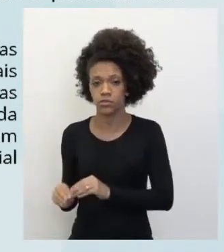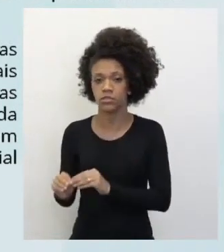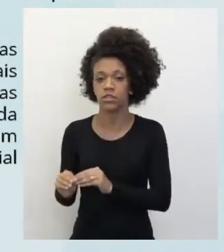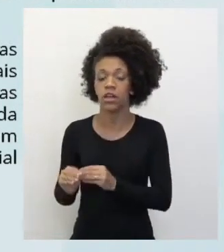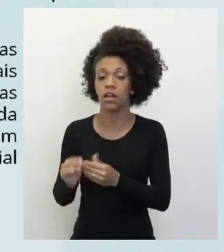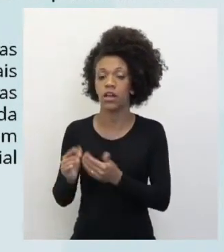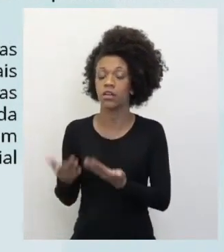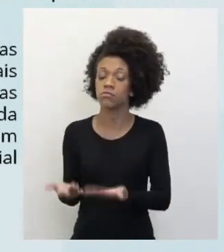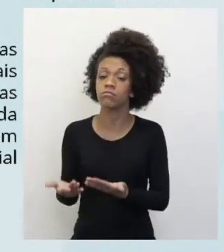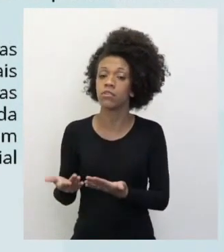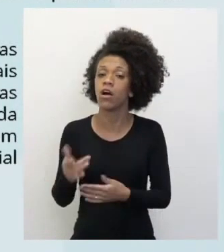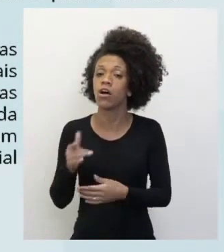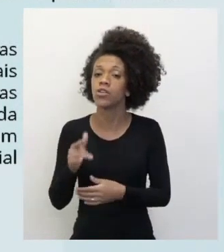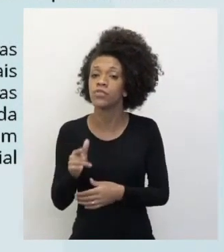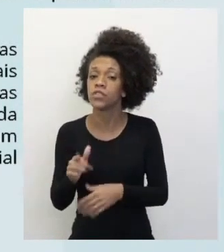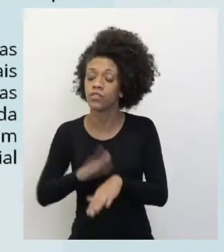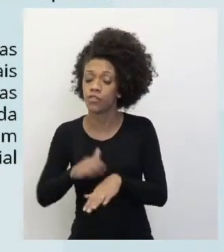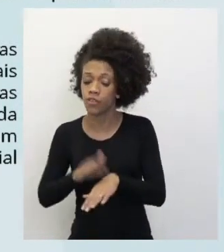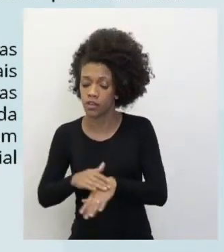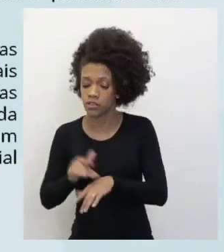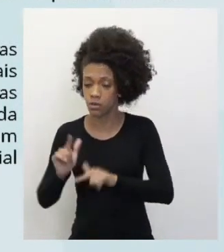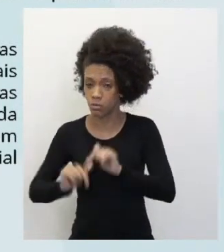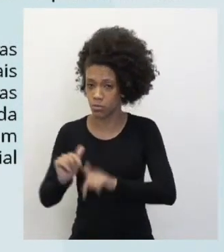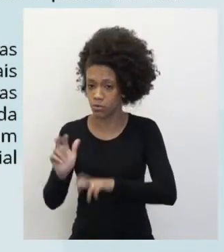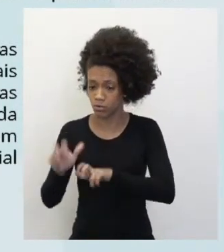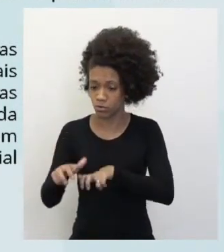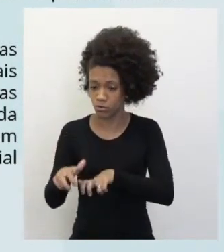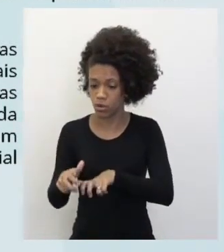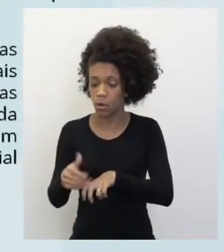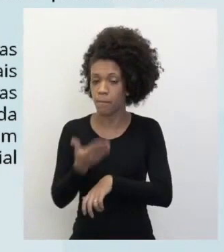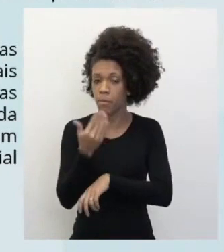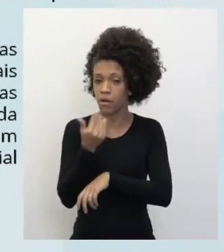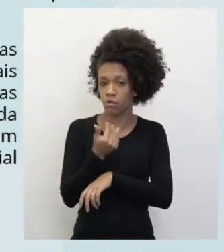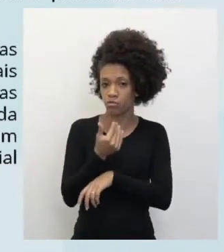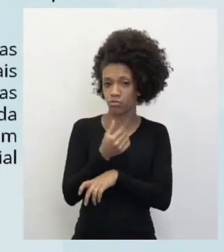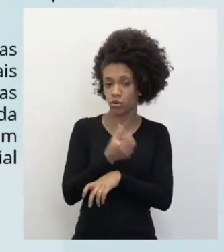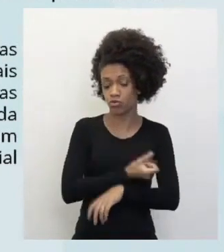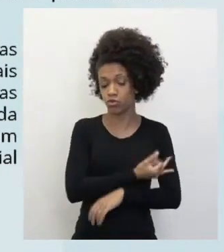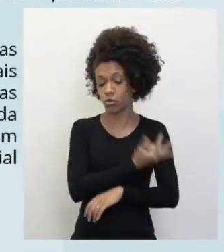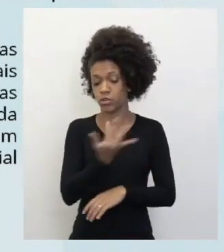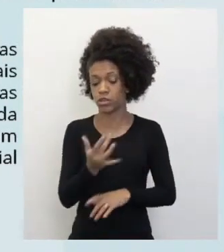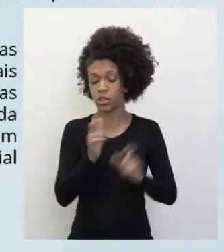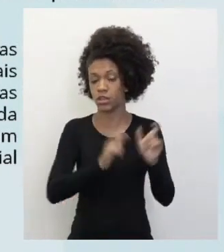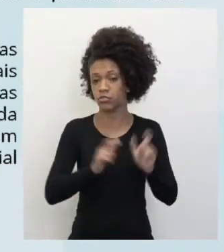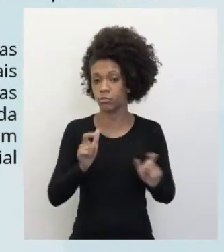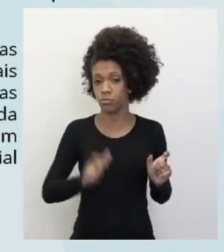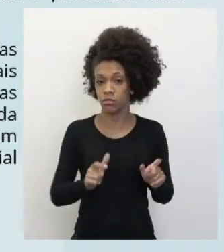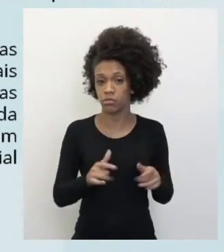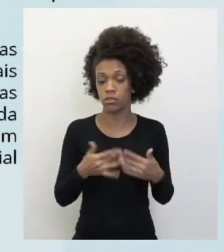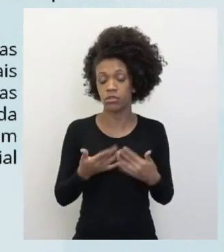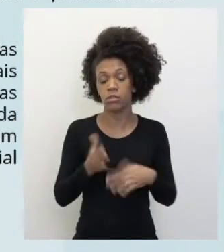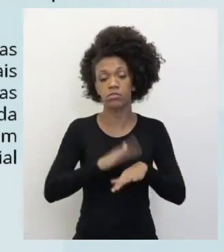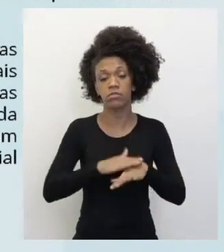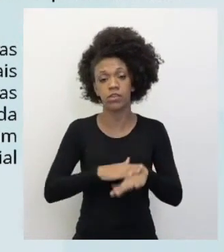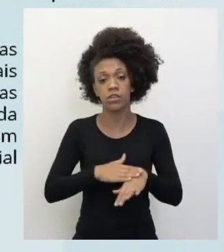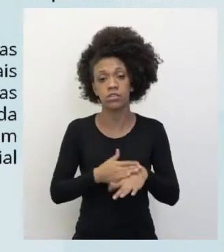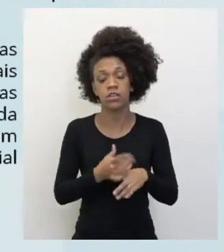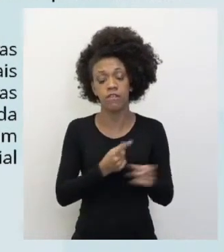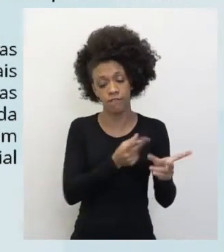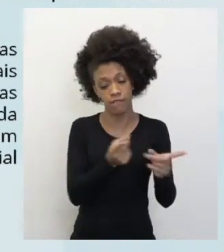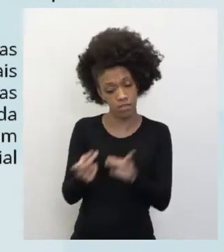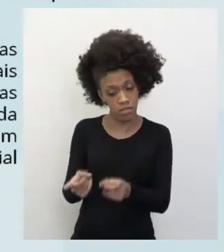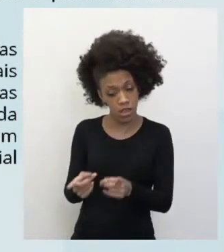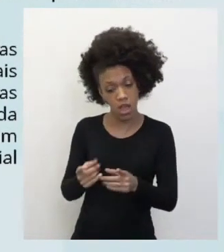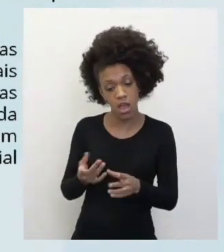subsistência, ou seja, quando você produz aquilo necessário para o sustento de um número X de pessoas, não se produz excedentes para vender,